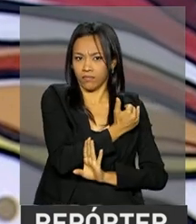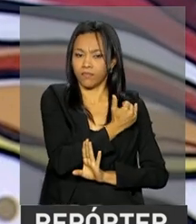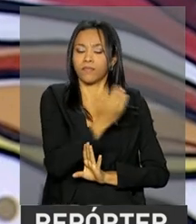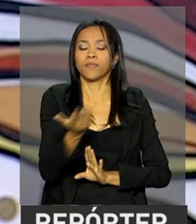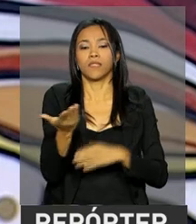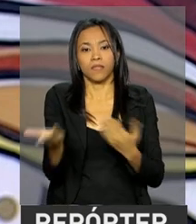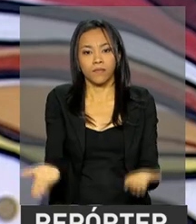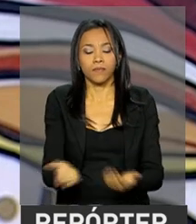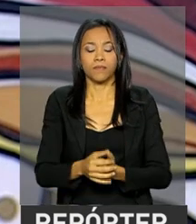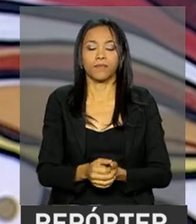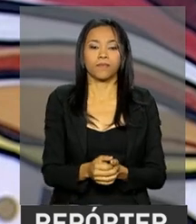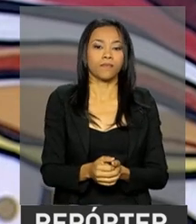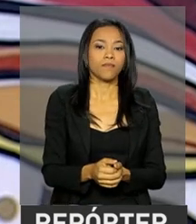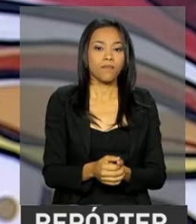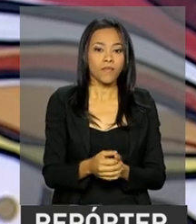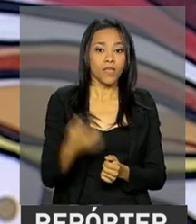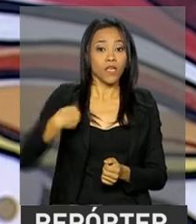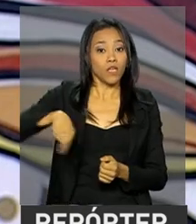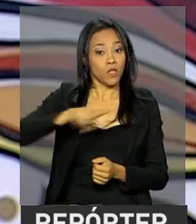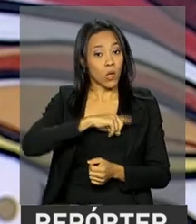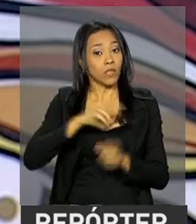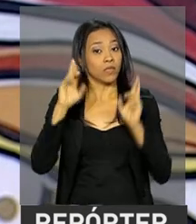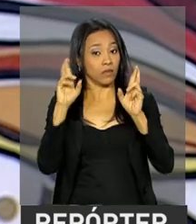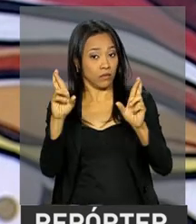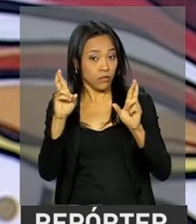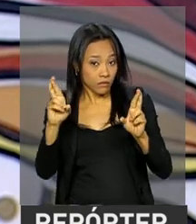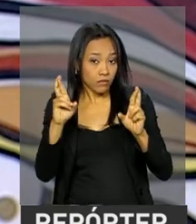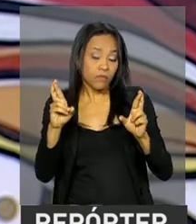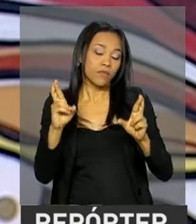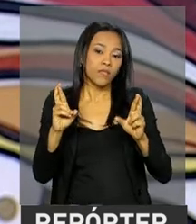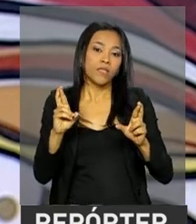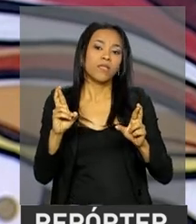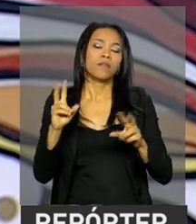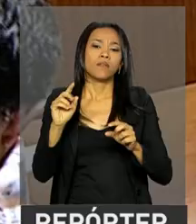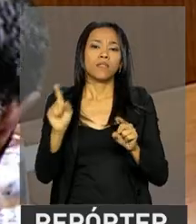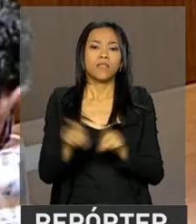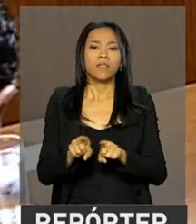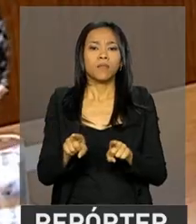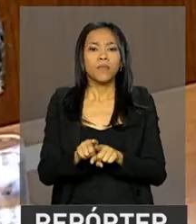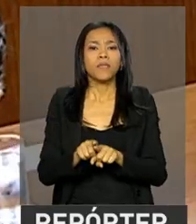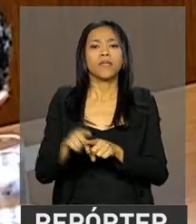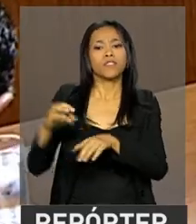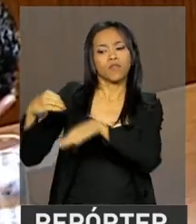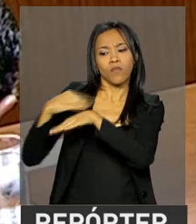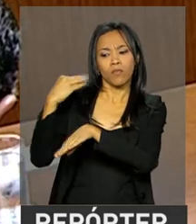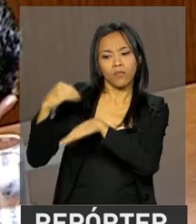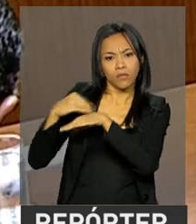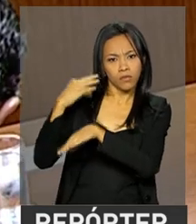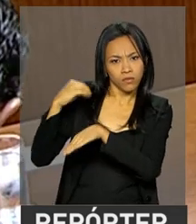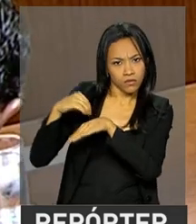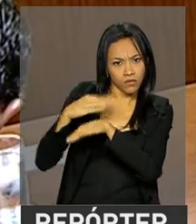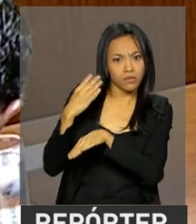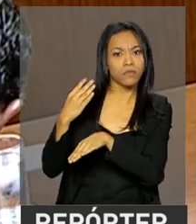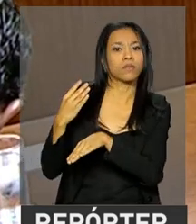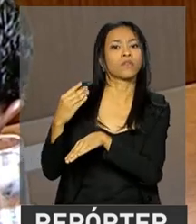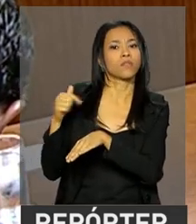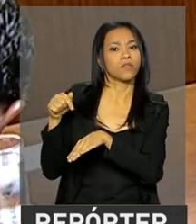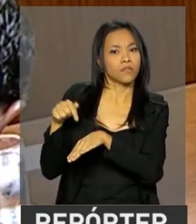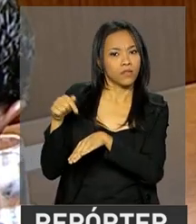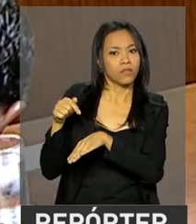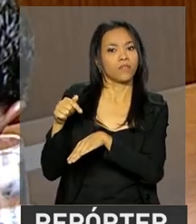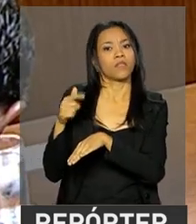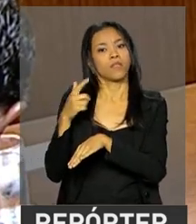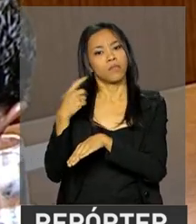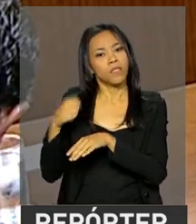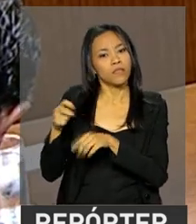e a nossa expectativa e os dados preliminares ainda passíveis